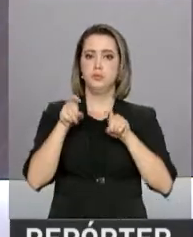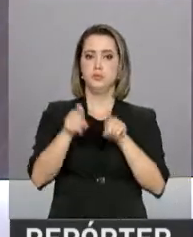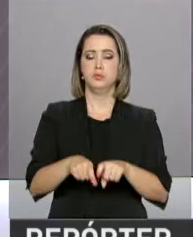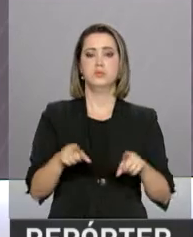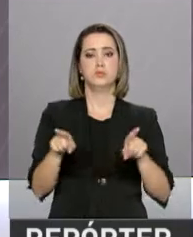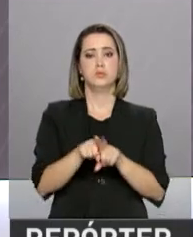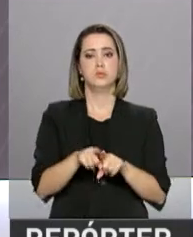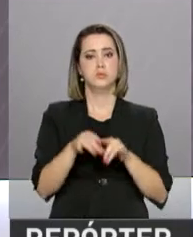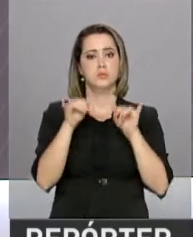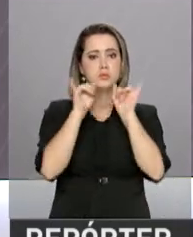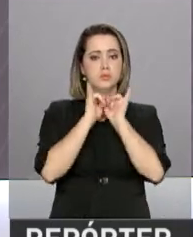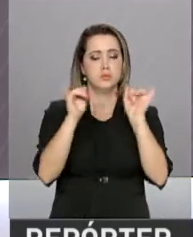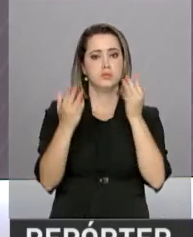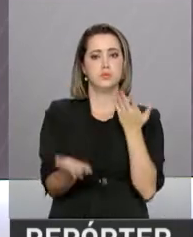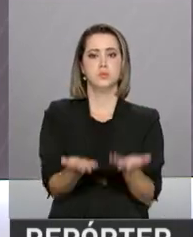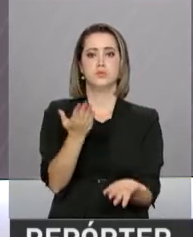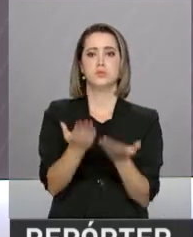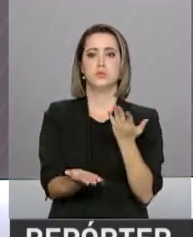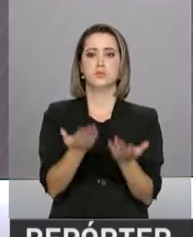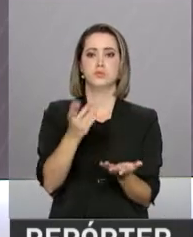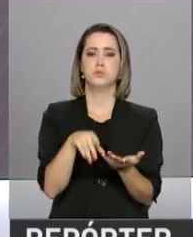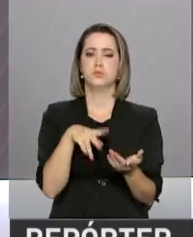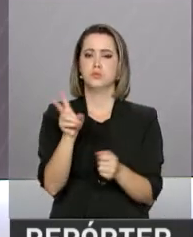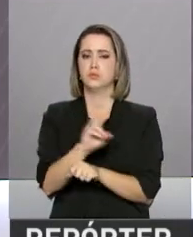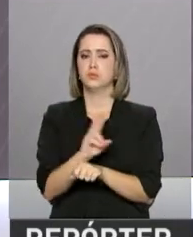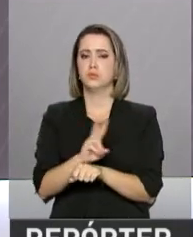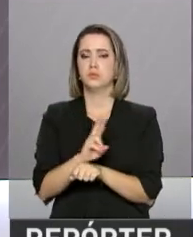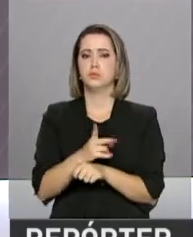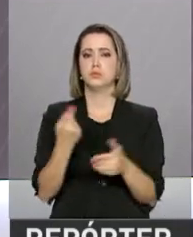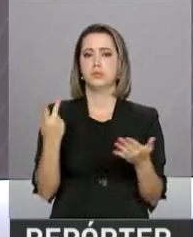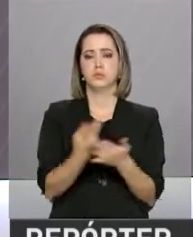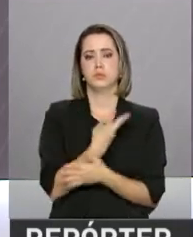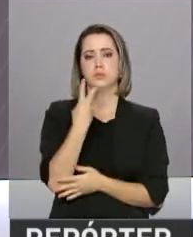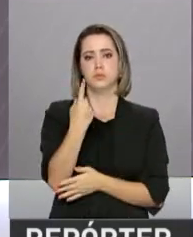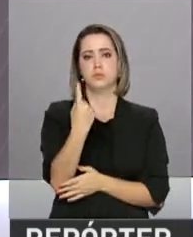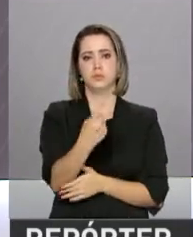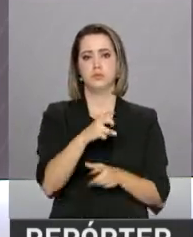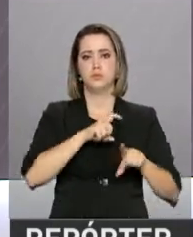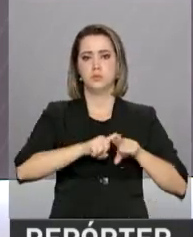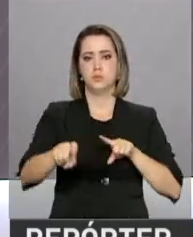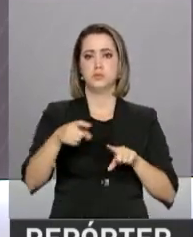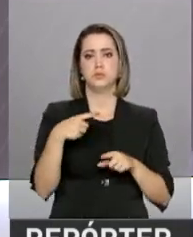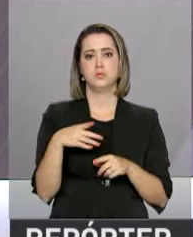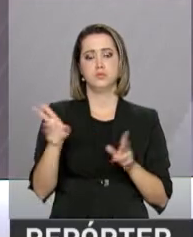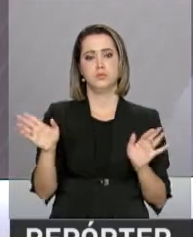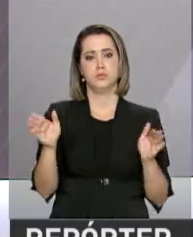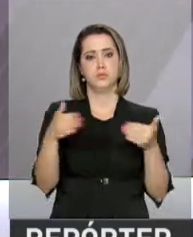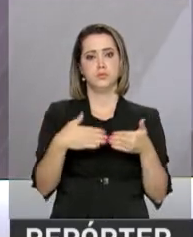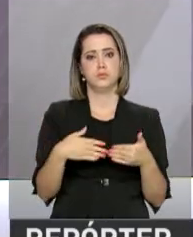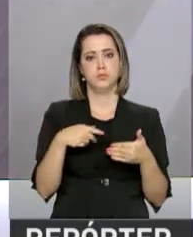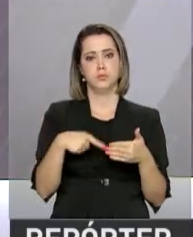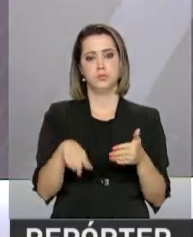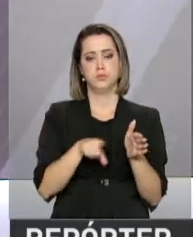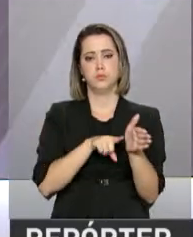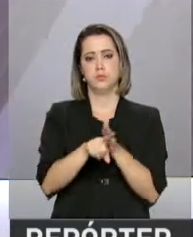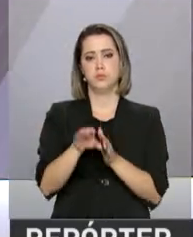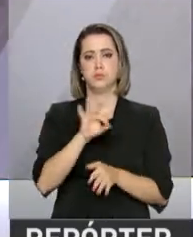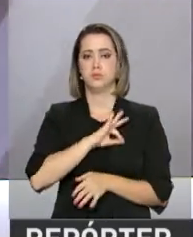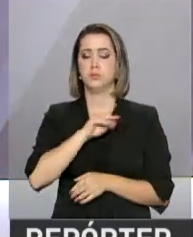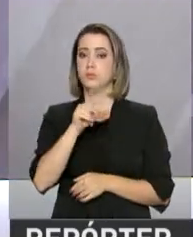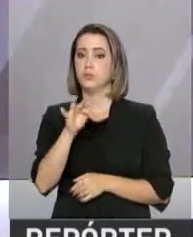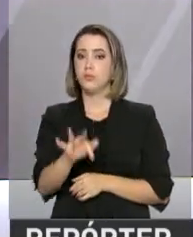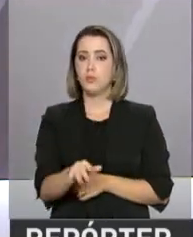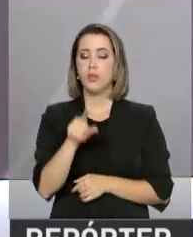pecuária e abastecimento divulgou um balanço da auditoria realizada um dos 21 frigoríficos interditados pela operação carne é